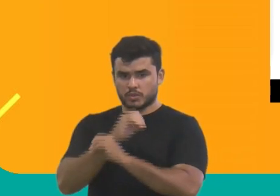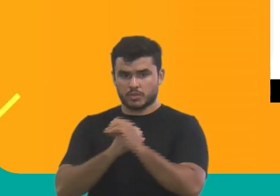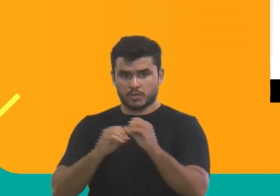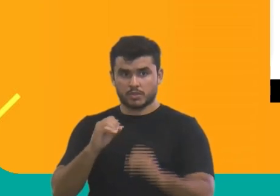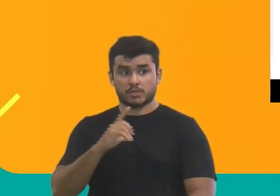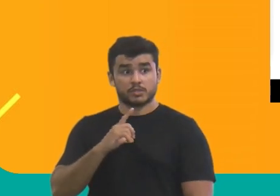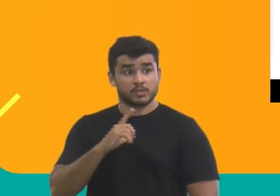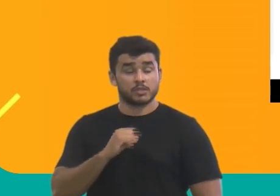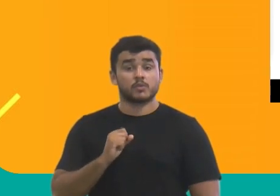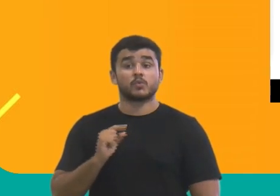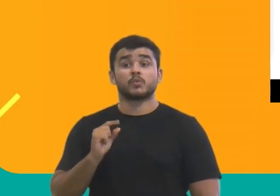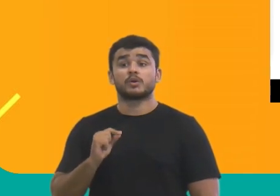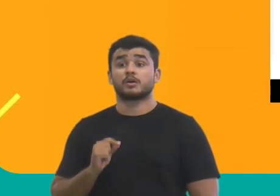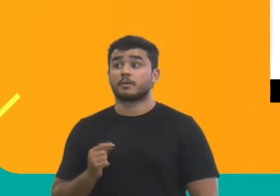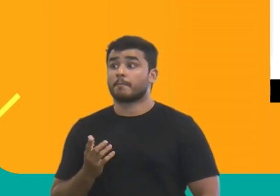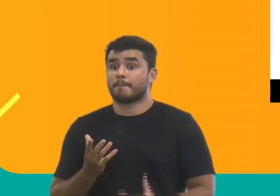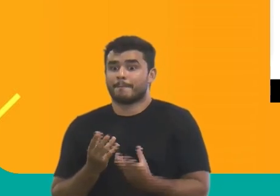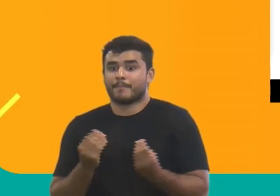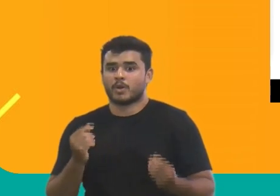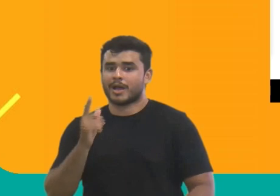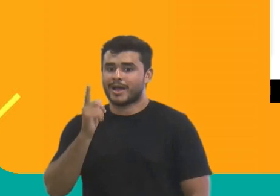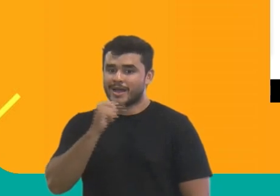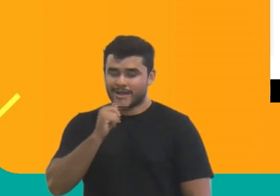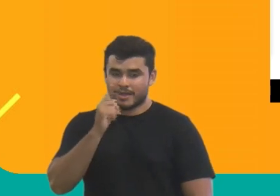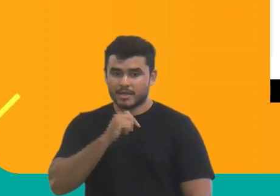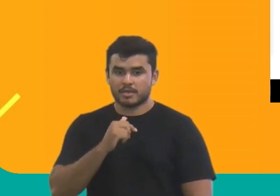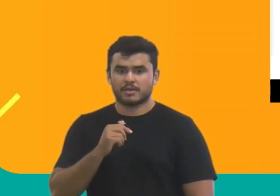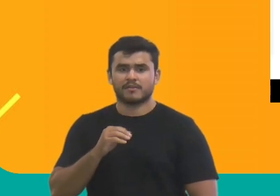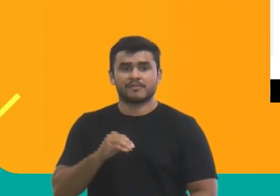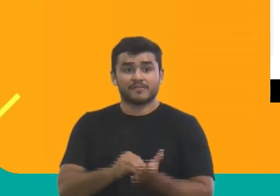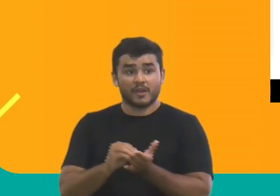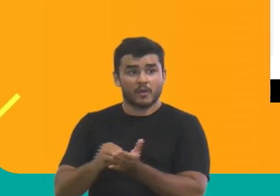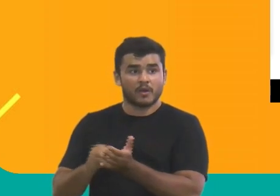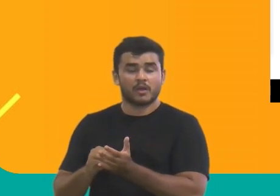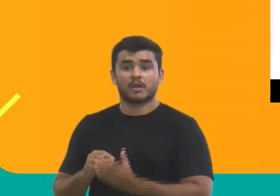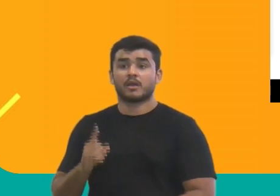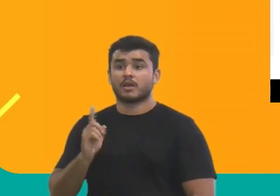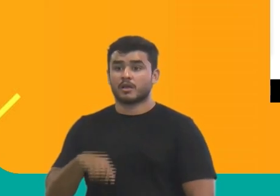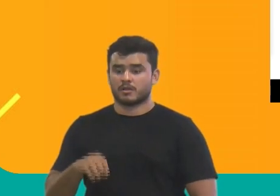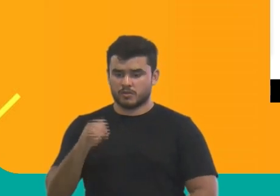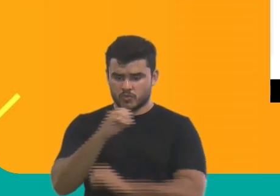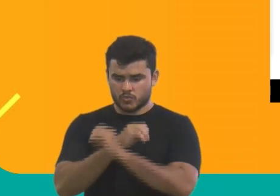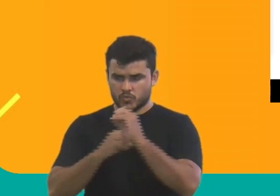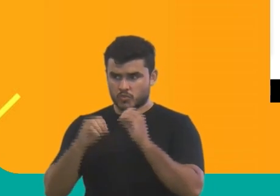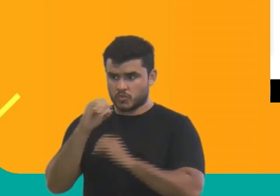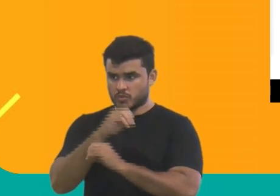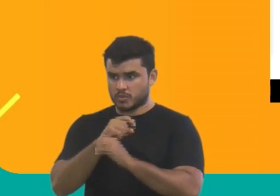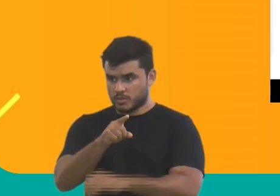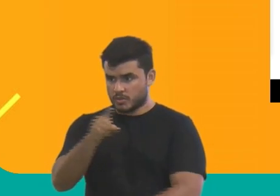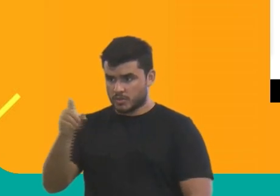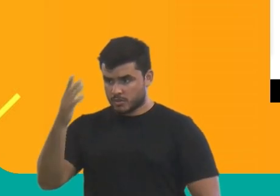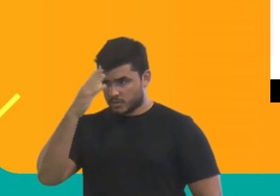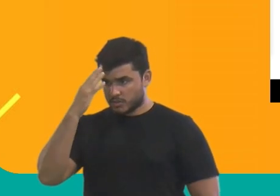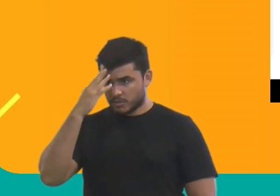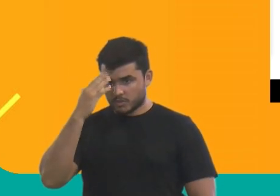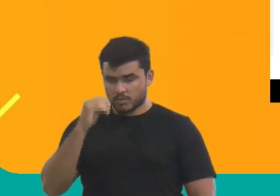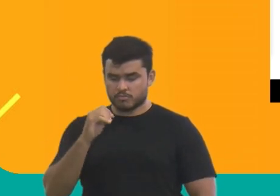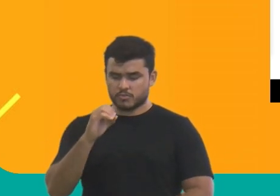eu tenho muita água e pouco soluto, o nome certo é eletrólito, mas para não assustar, vamos segurar no